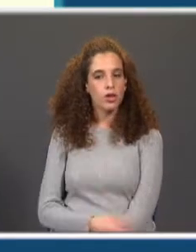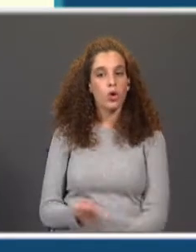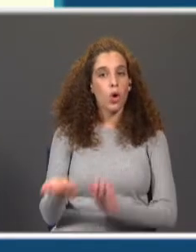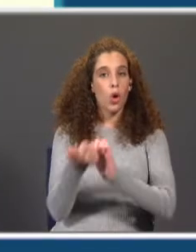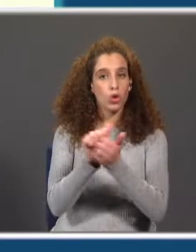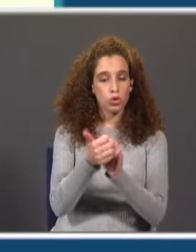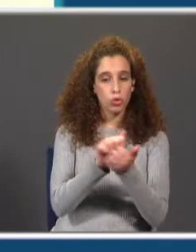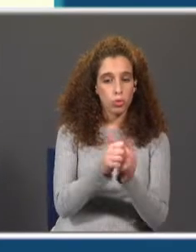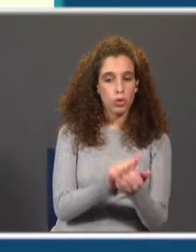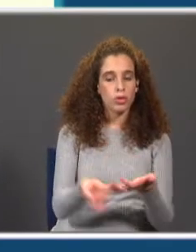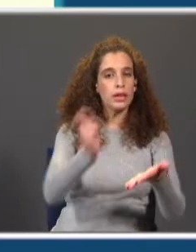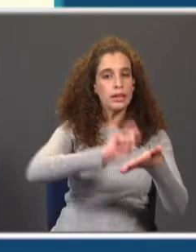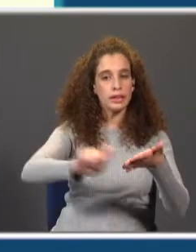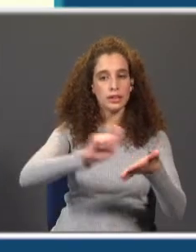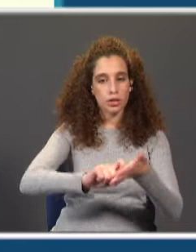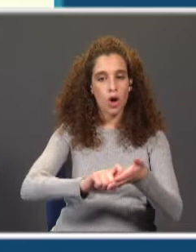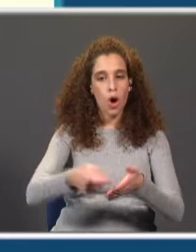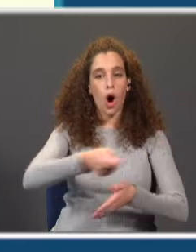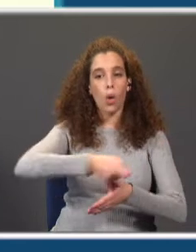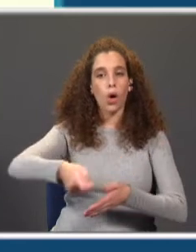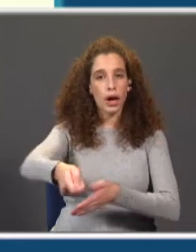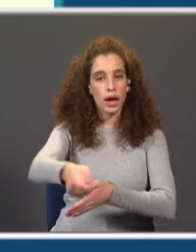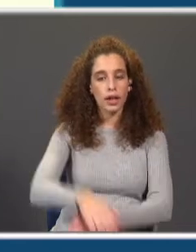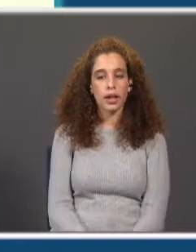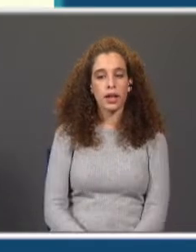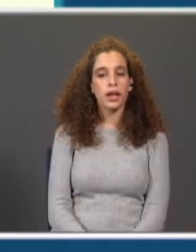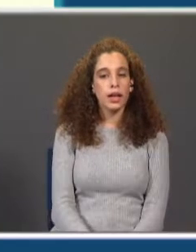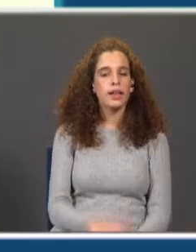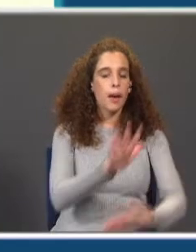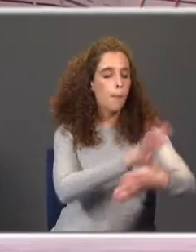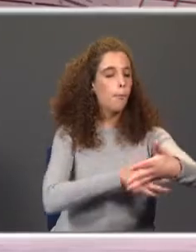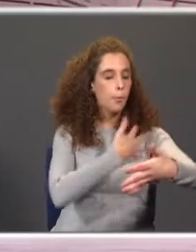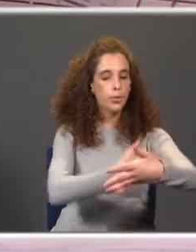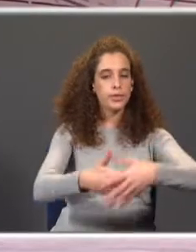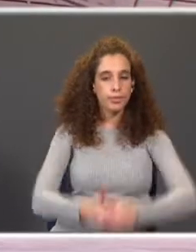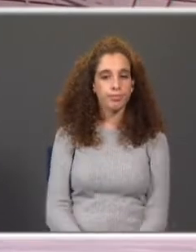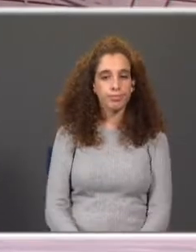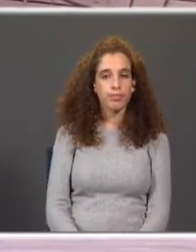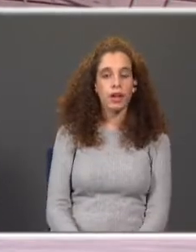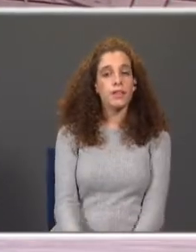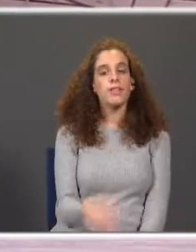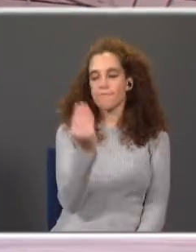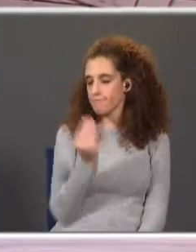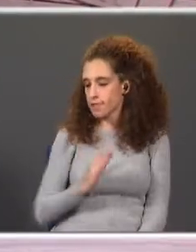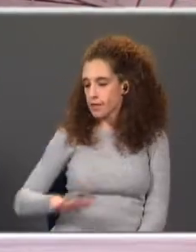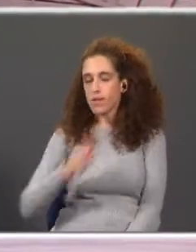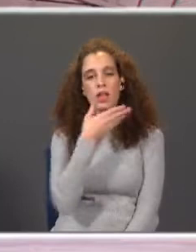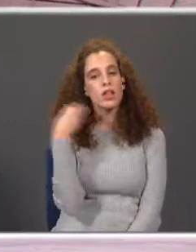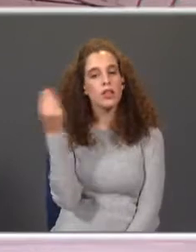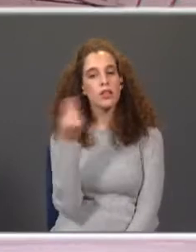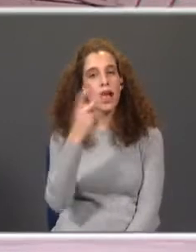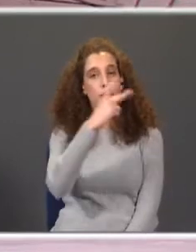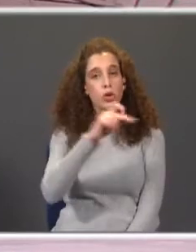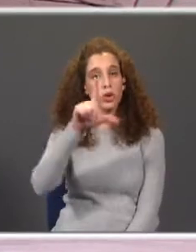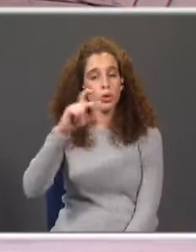desporto e à escrita, ao hóquei e à poesia. Portanto, já na sua infância, na sua adolescência, António